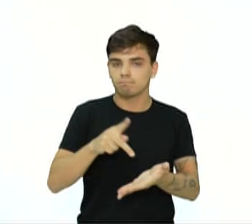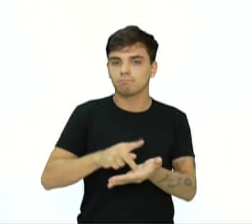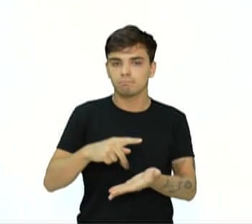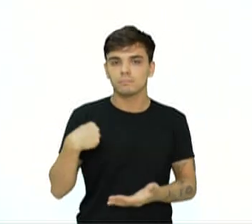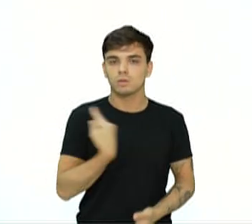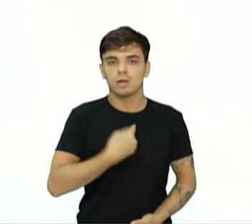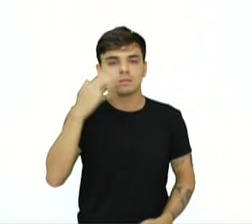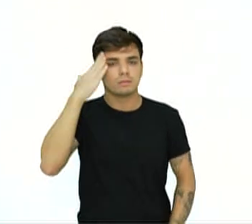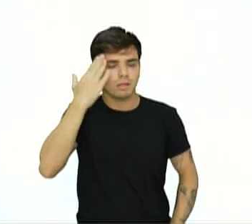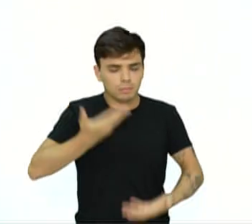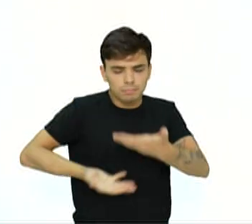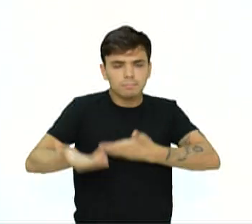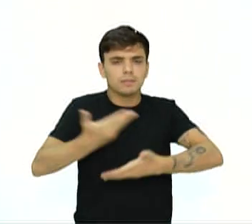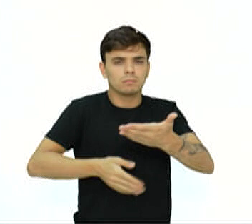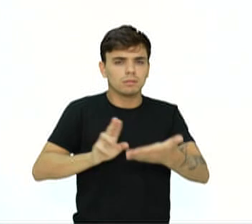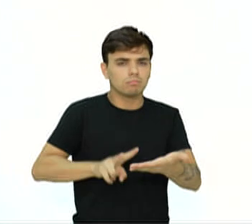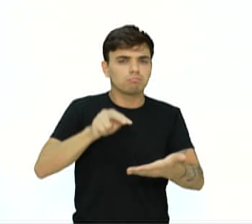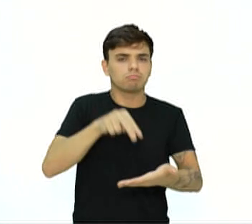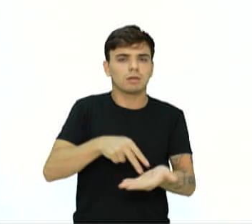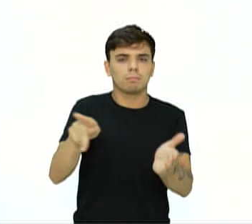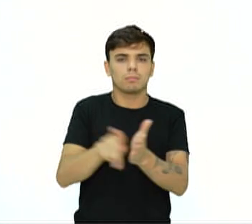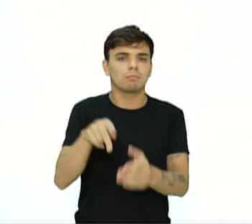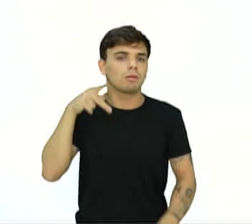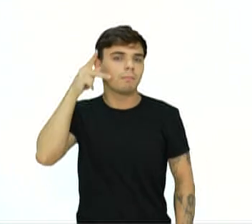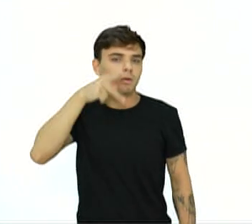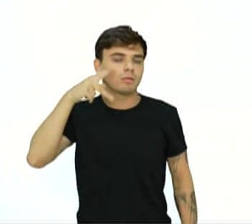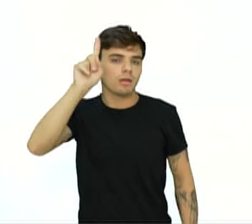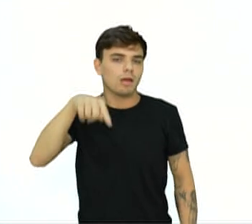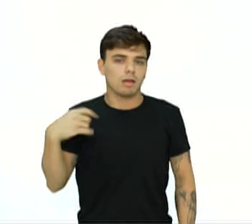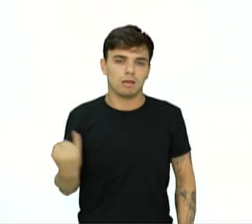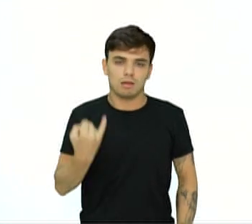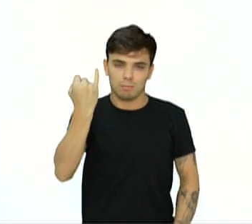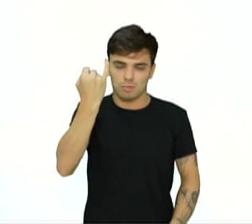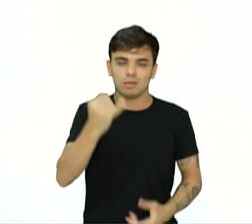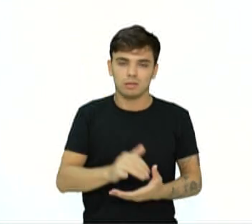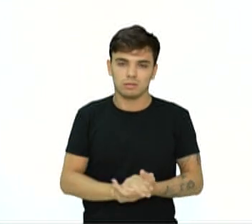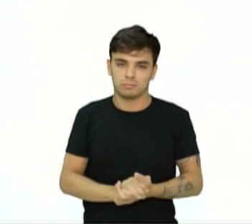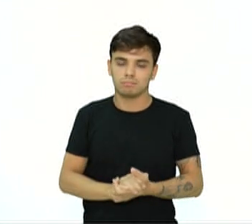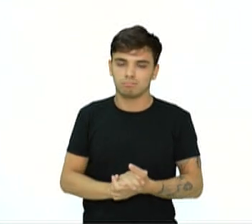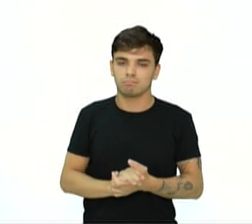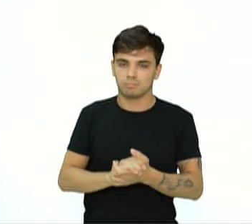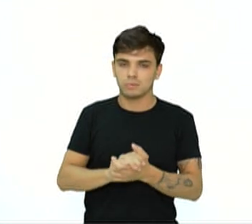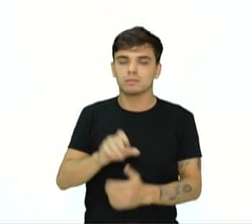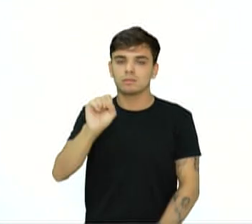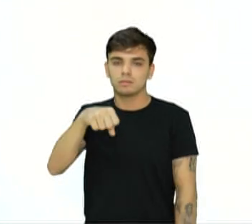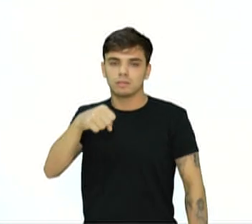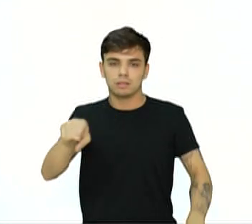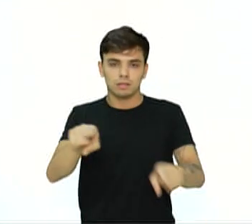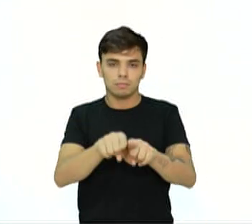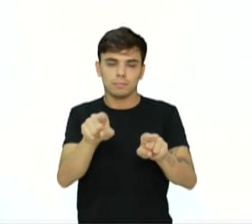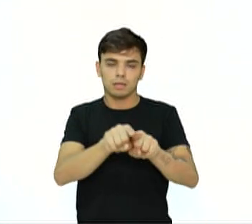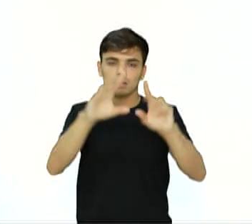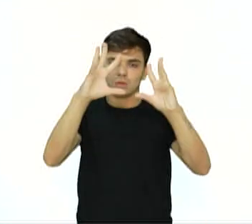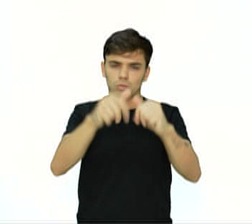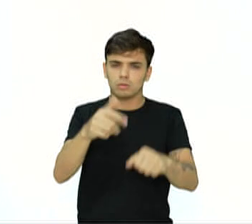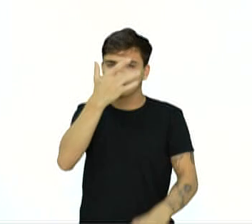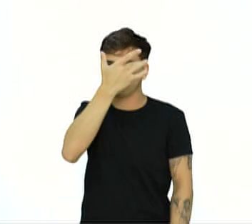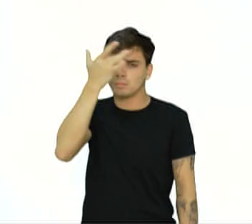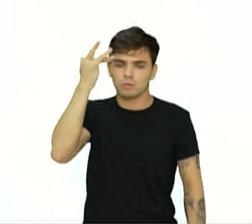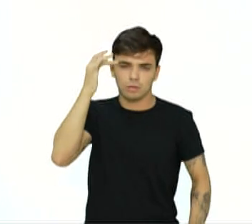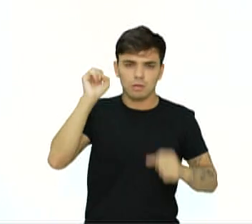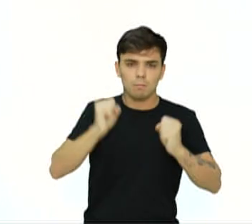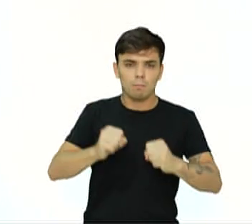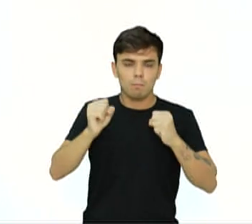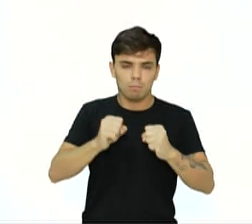que participar ativamente da política é fundamental. Inclusive, todas as pessoas podem